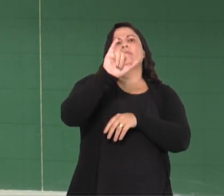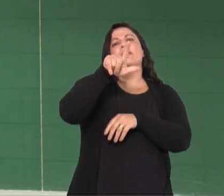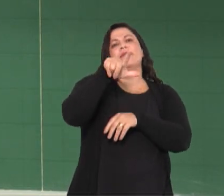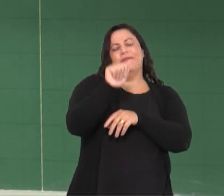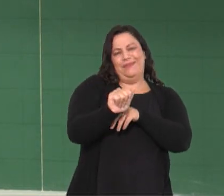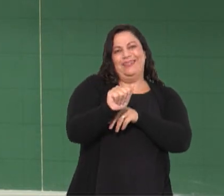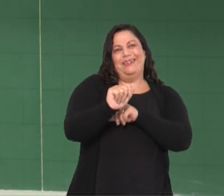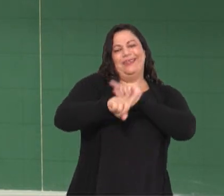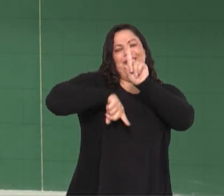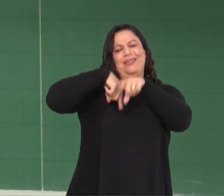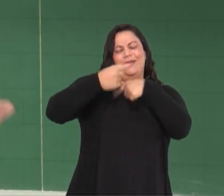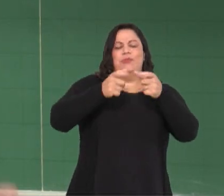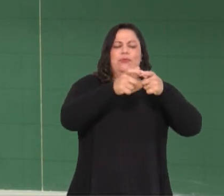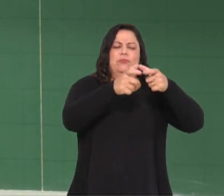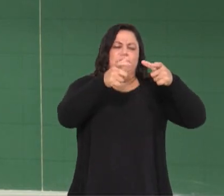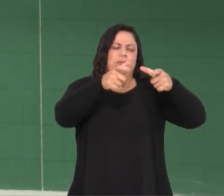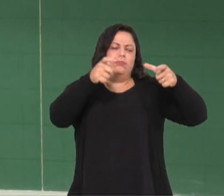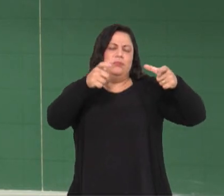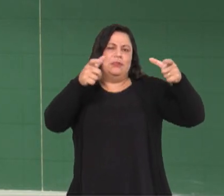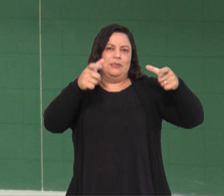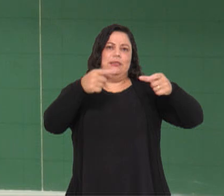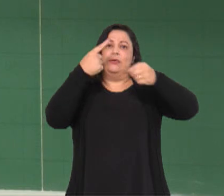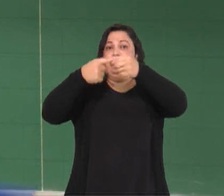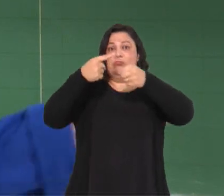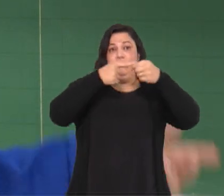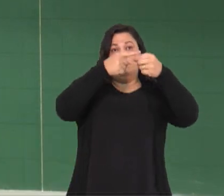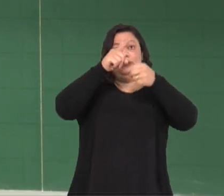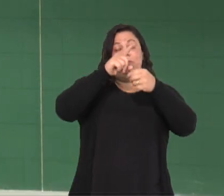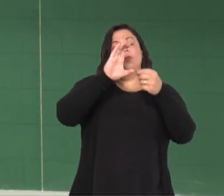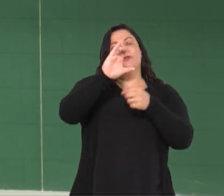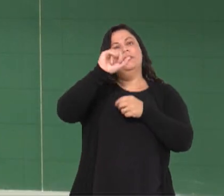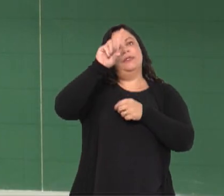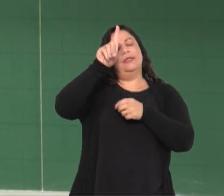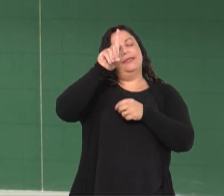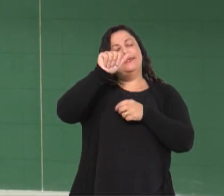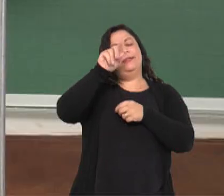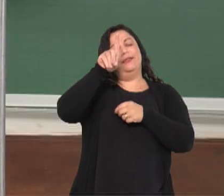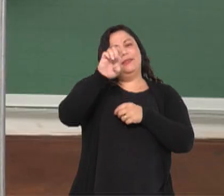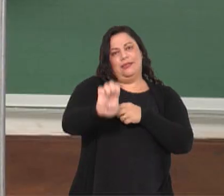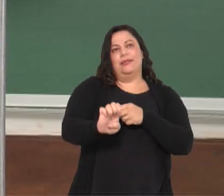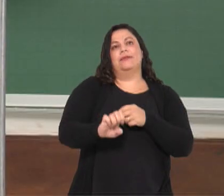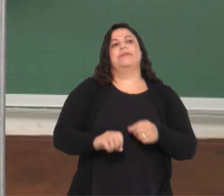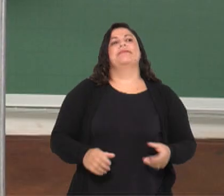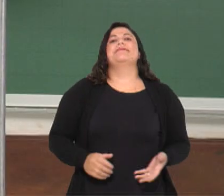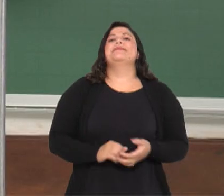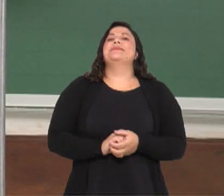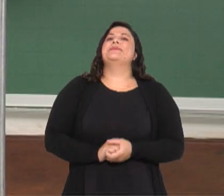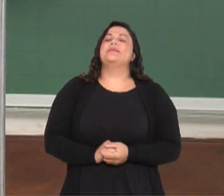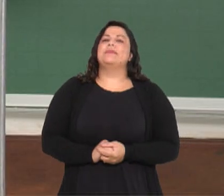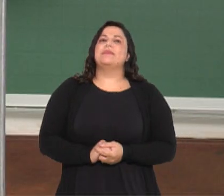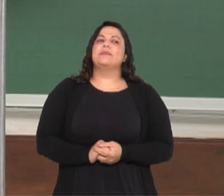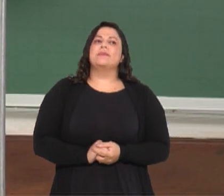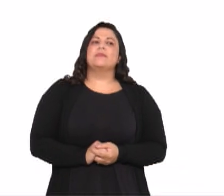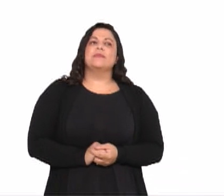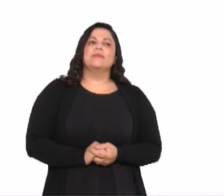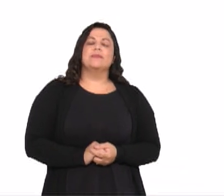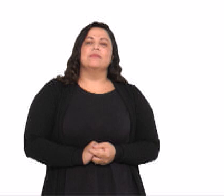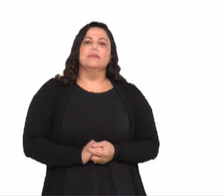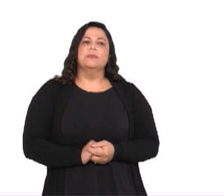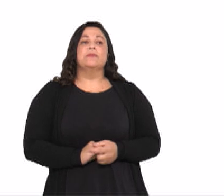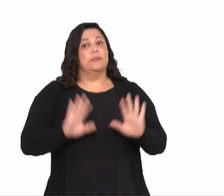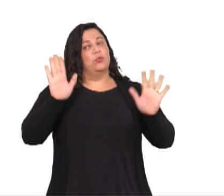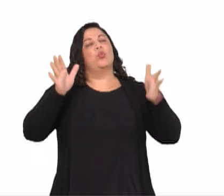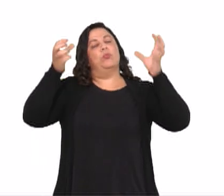em cidades, né, a partir dessas vilas de operários aí para a construção da ferrovia. Então, a estrada de ferro,